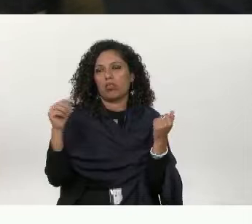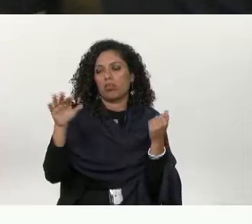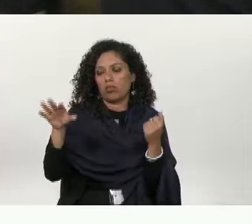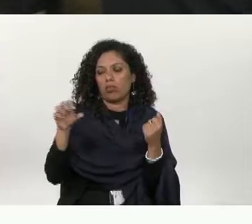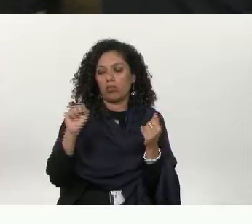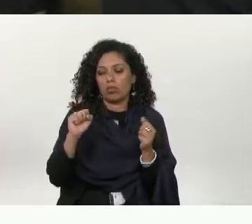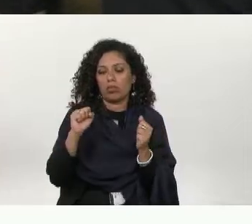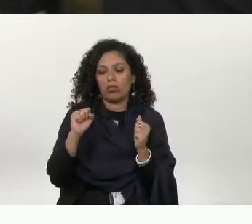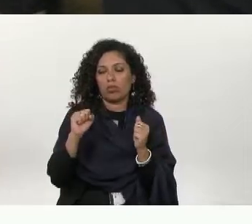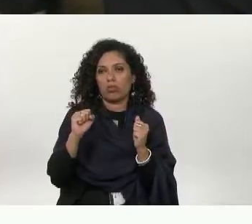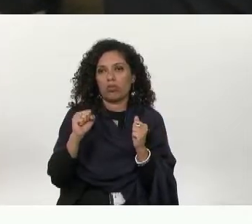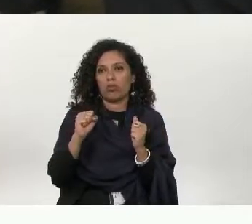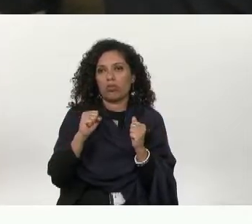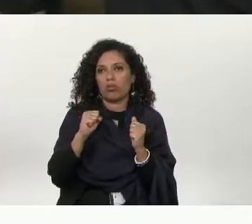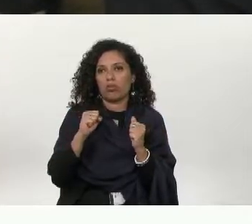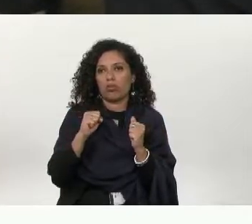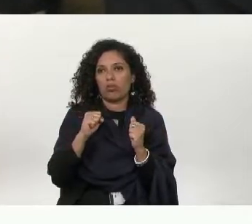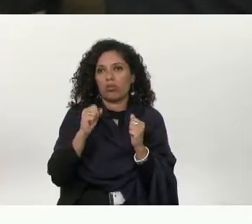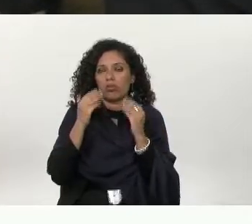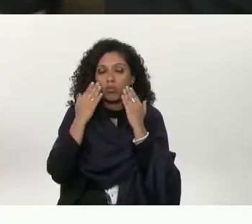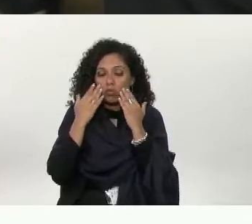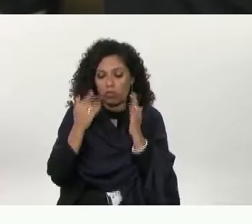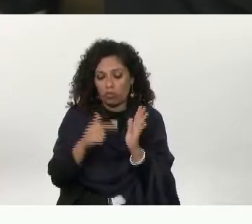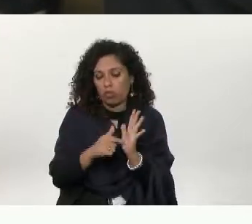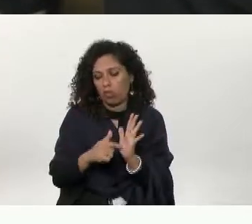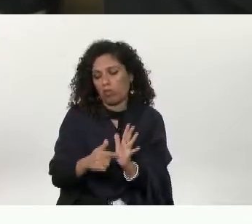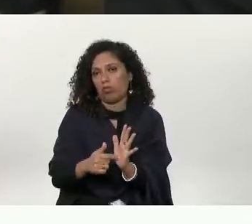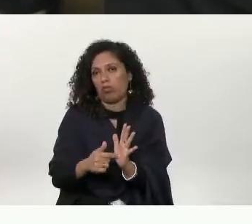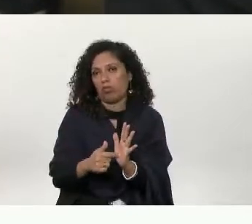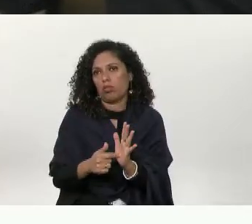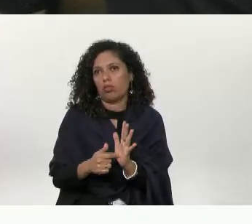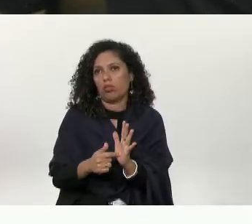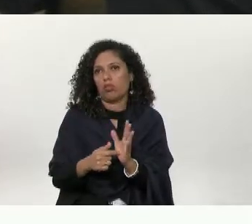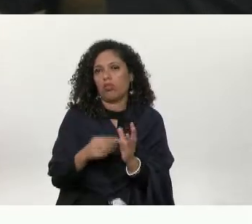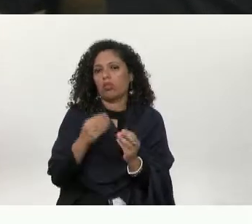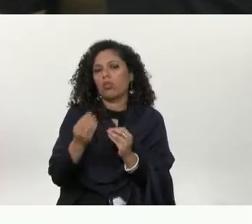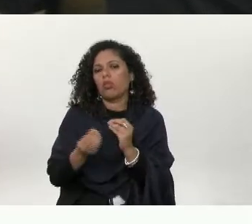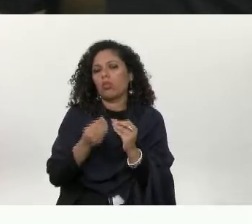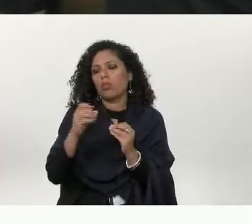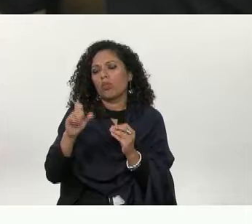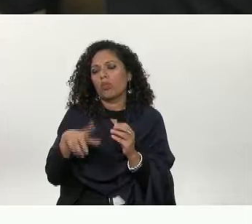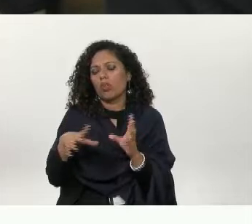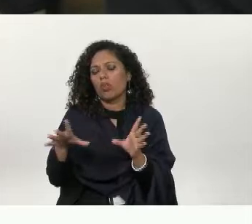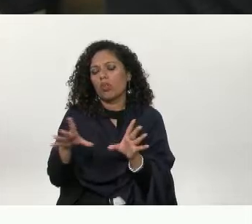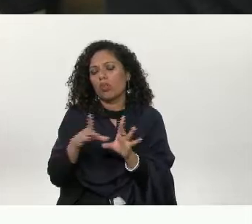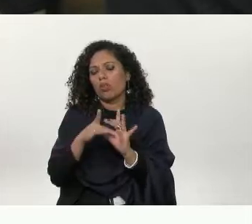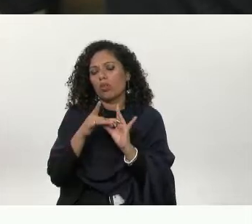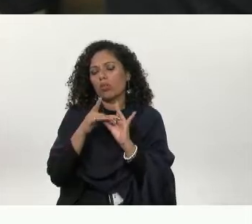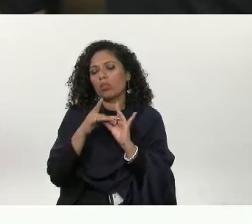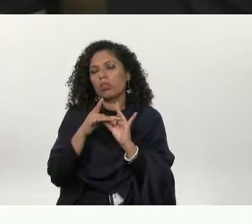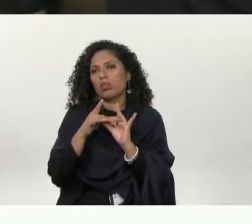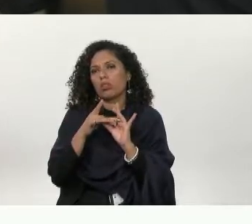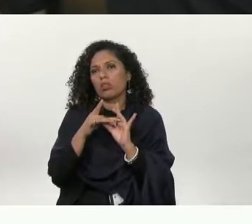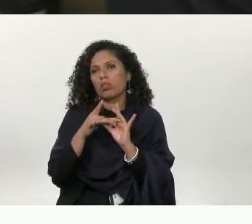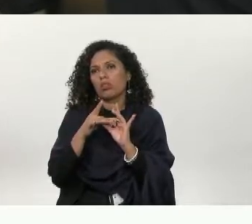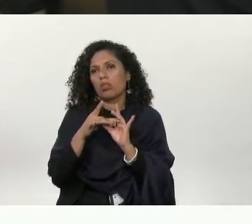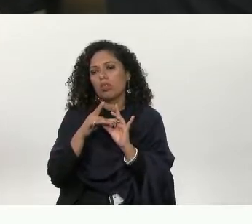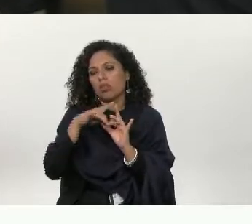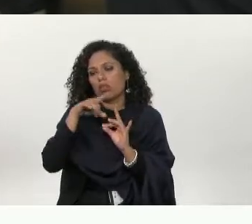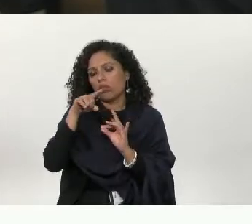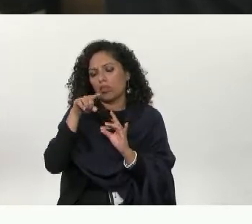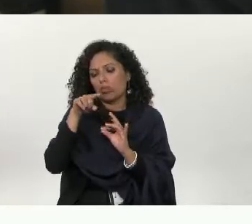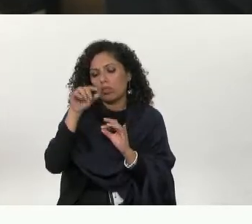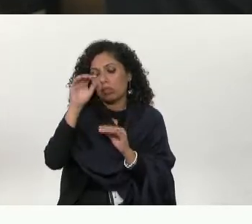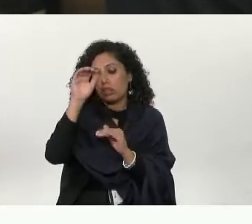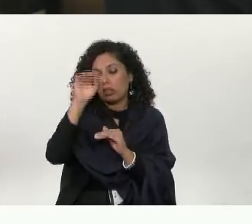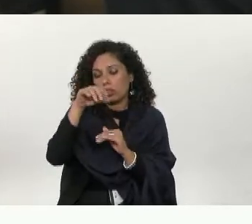a forma correta. Como que era essa relação sua dentro da